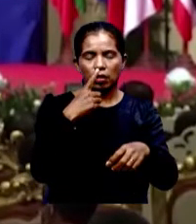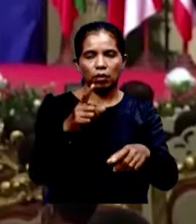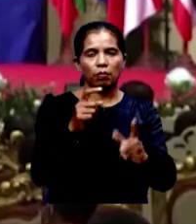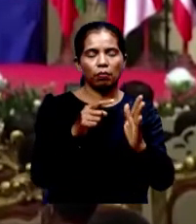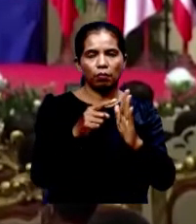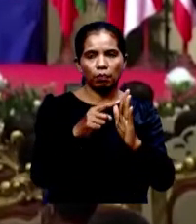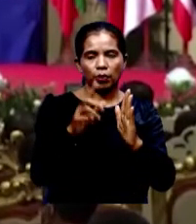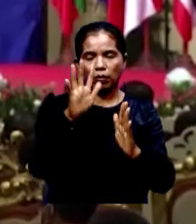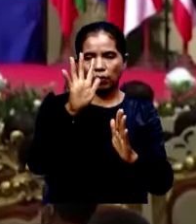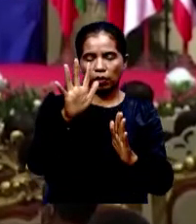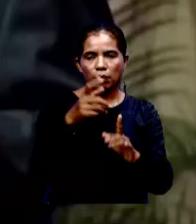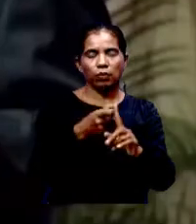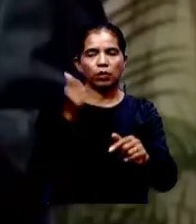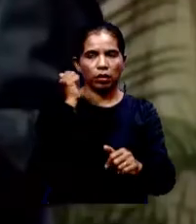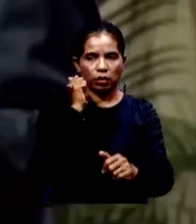ASEAN.